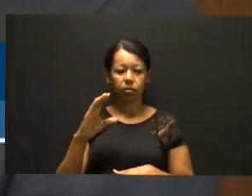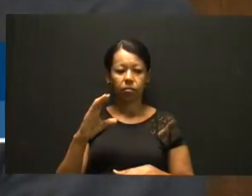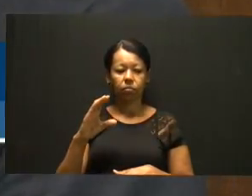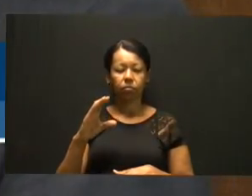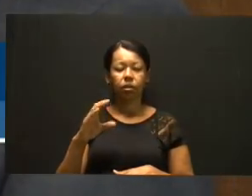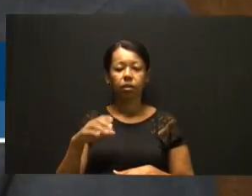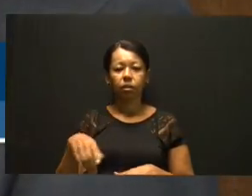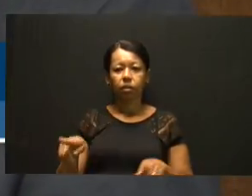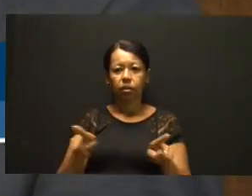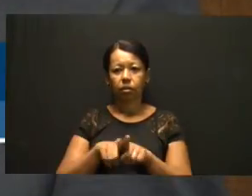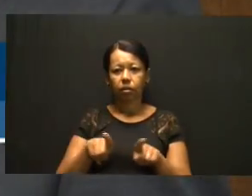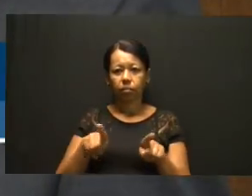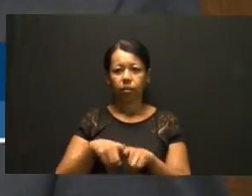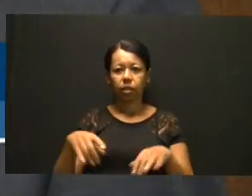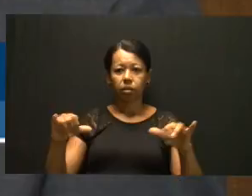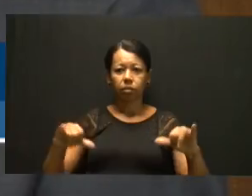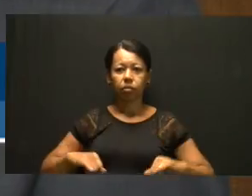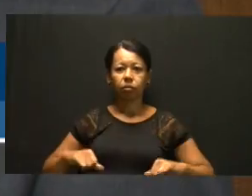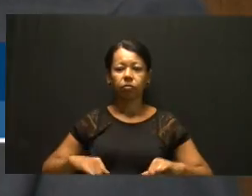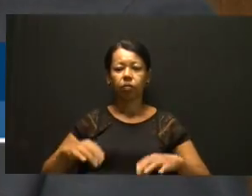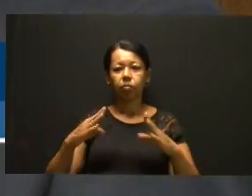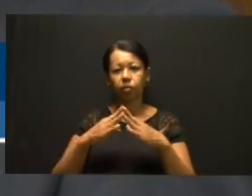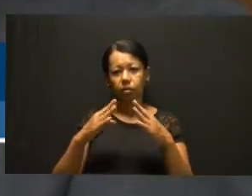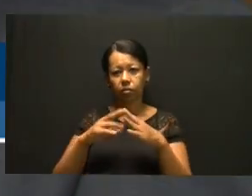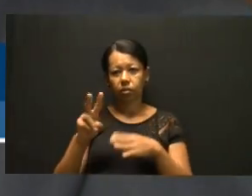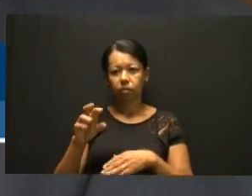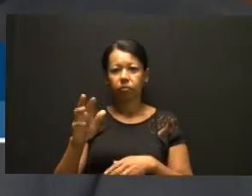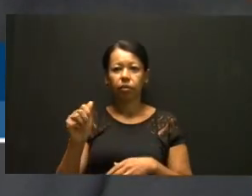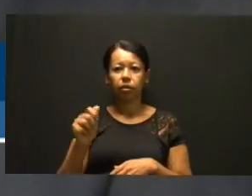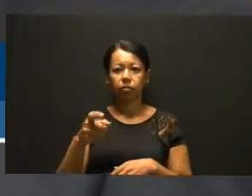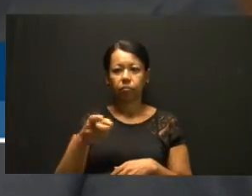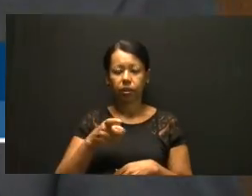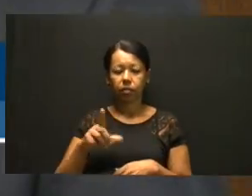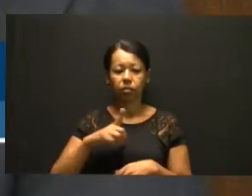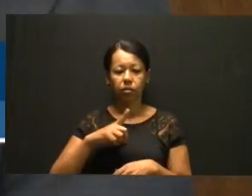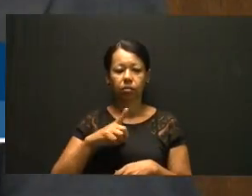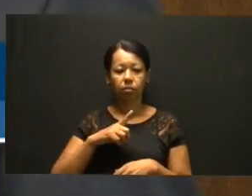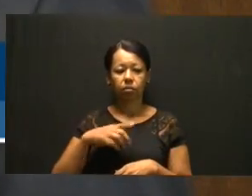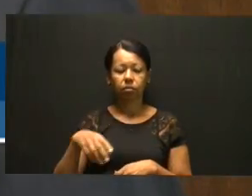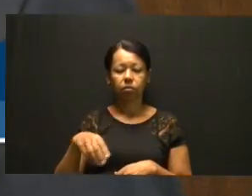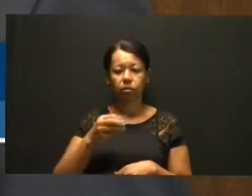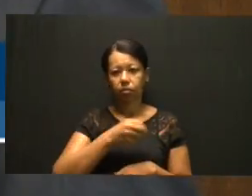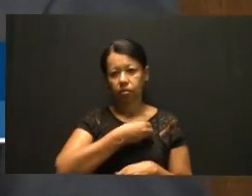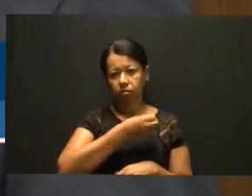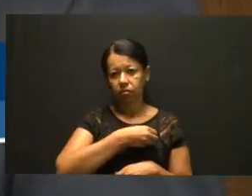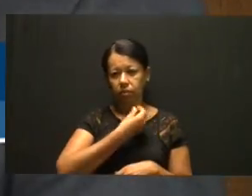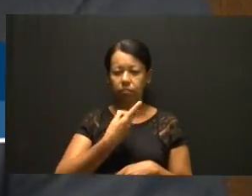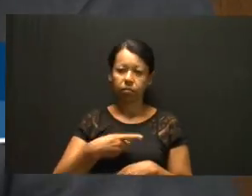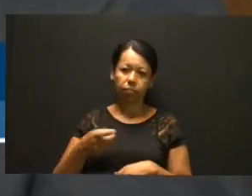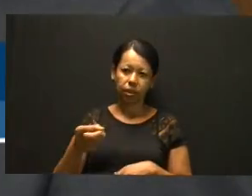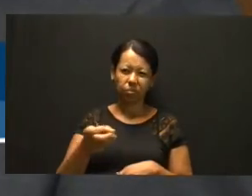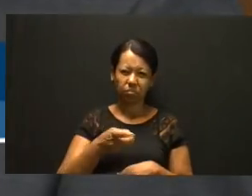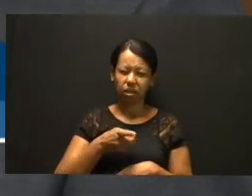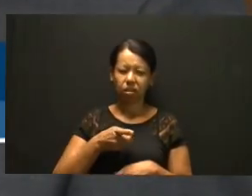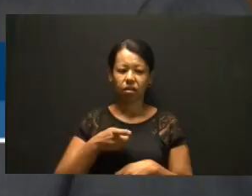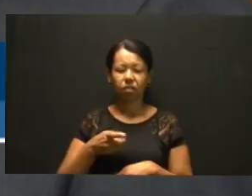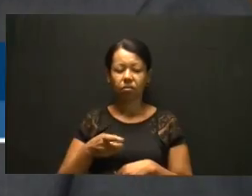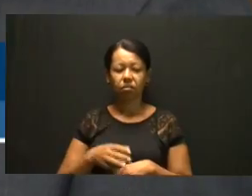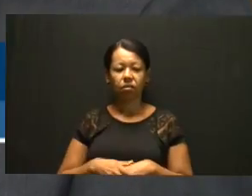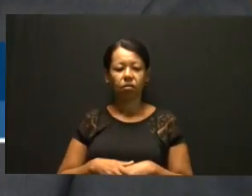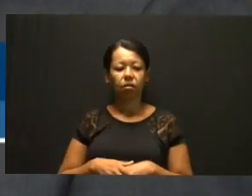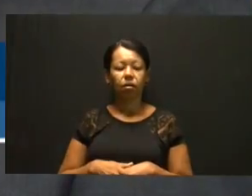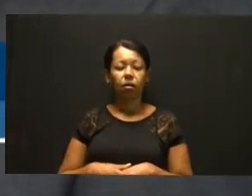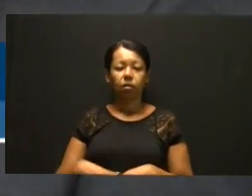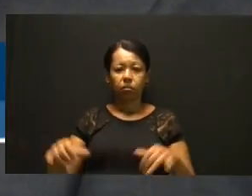uma cidade afetada, moradores da Vila dos Pescadores, que tem a sua vida toda ela voltada ali para a pesca artesanal,